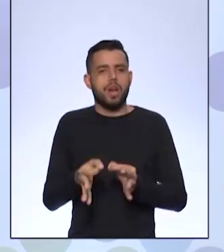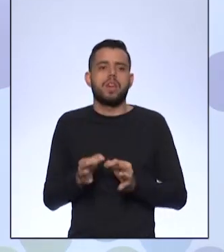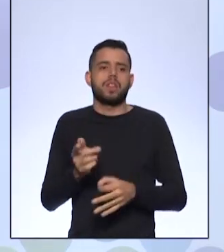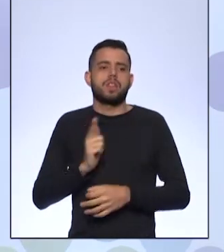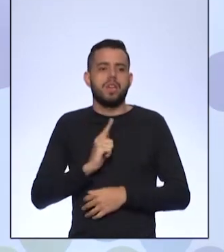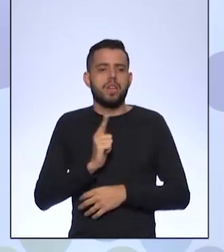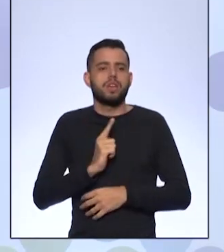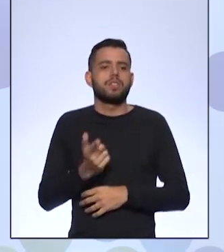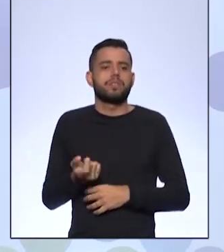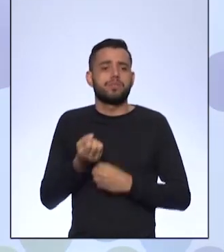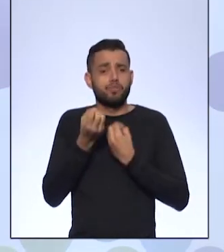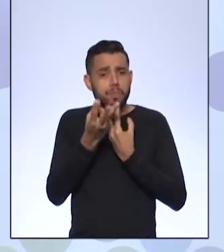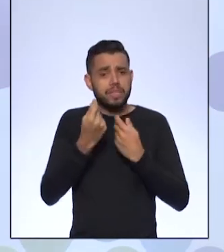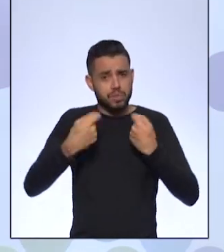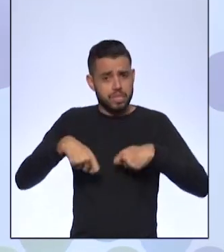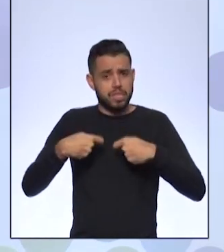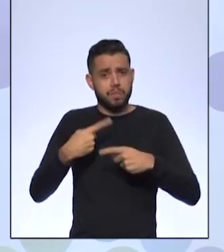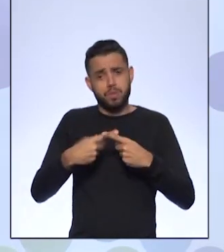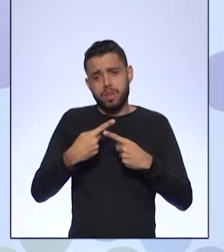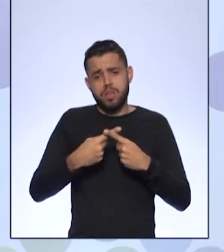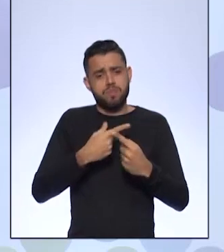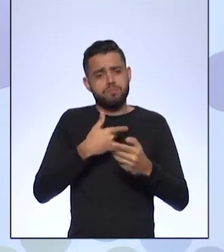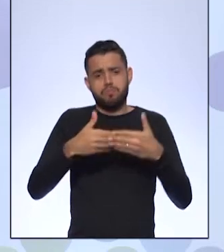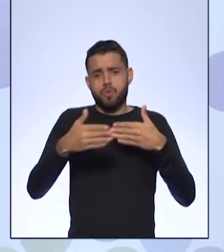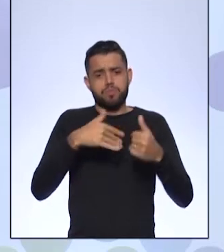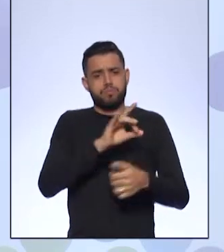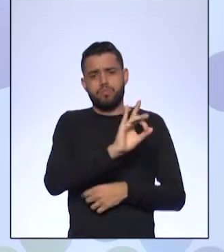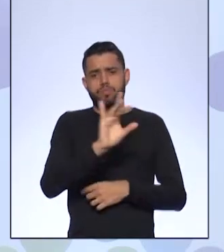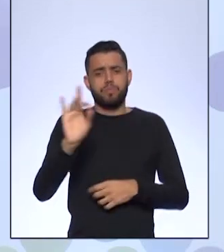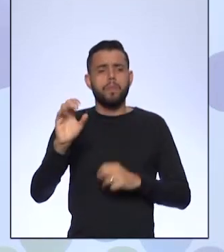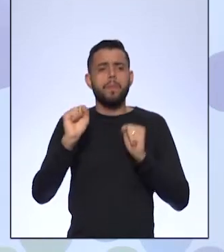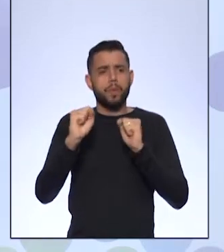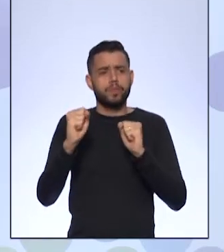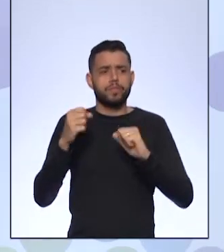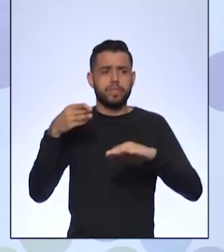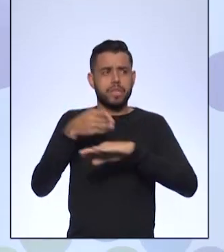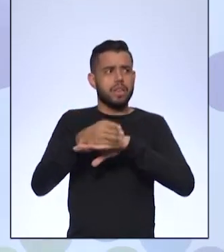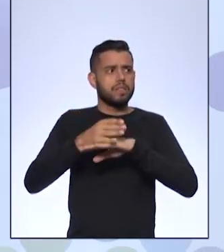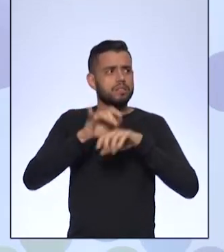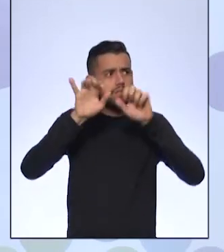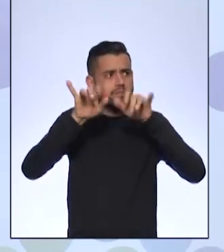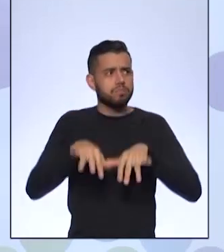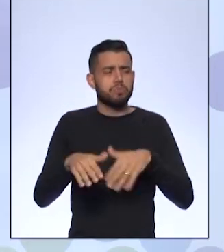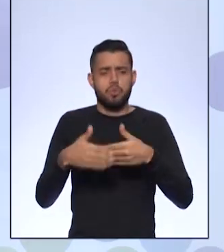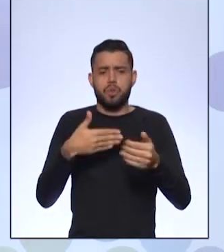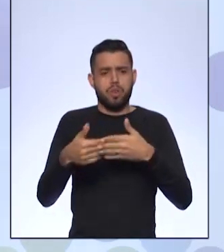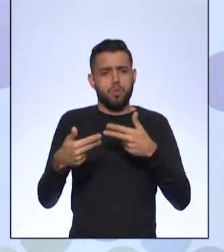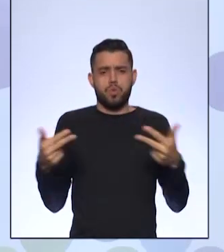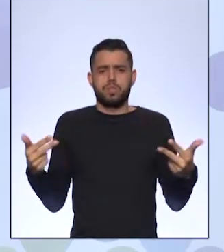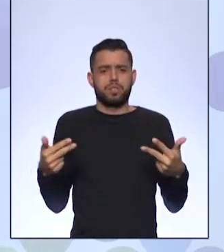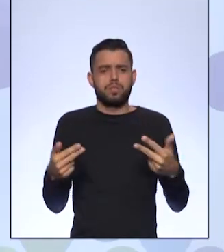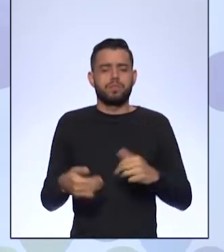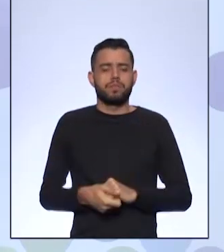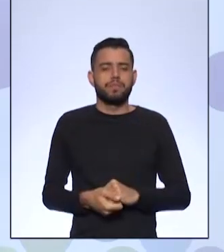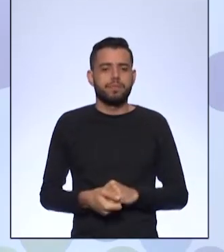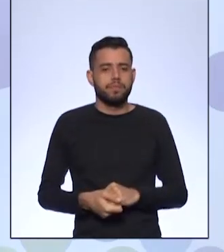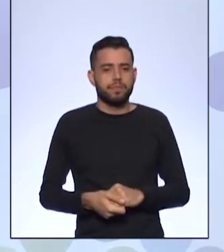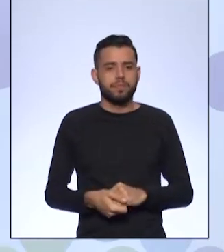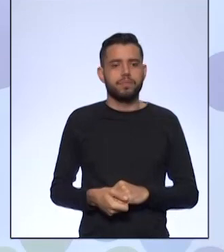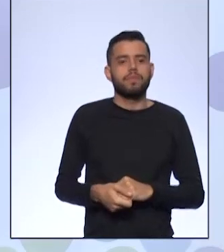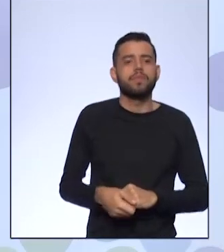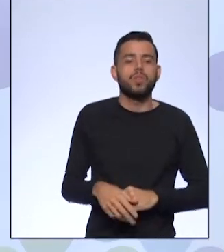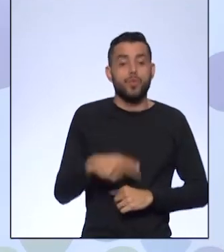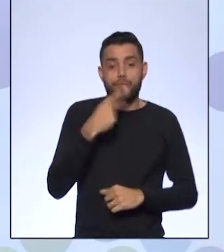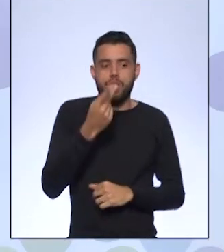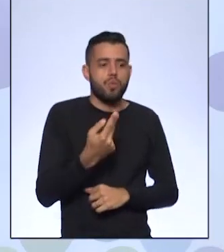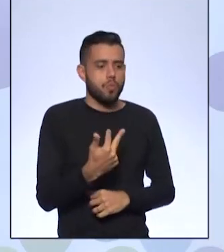formação necessária, porque qualquer um de vocês pode ir lá no Brainly e escrever qualquer coisa. Então, por isso que não estou dizendo que não pode